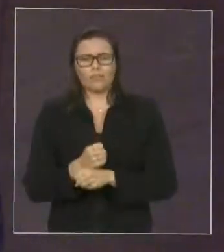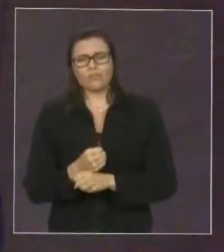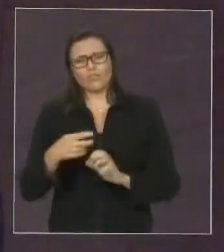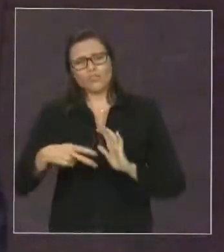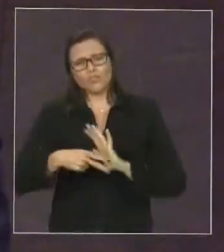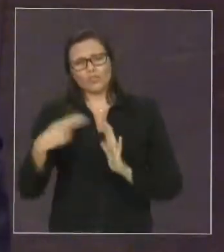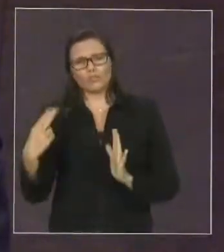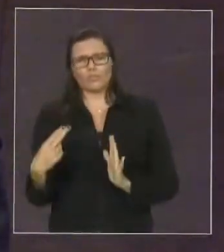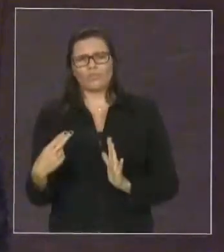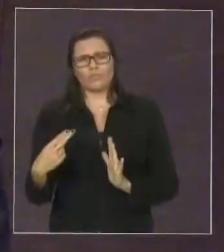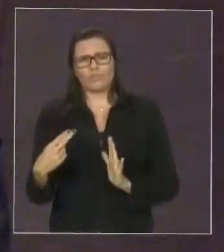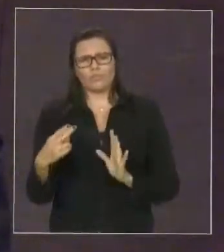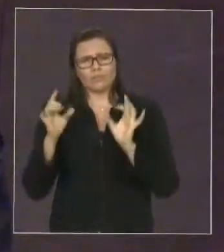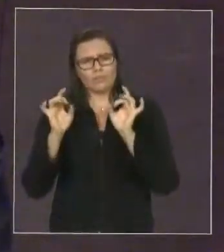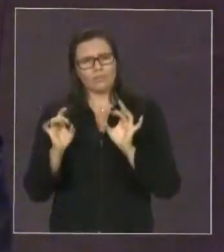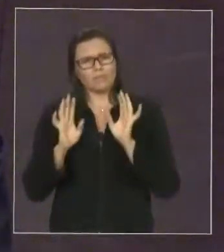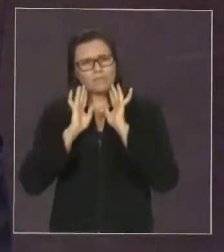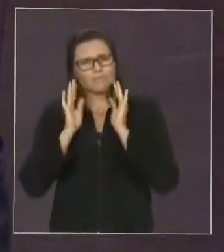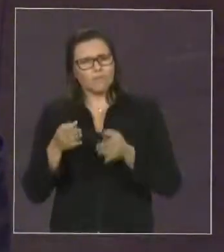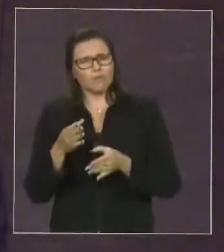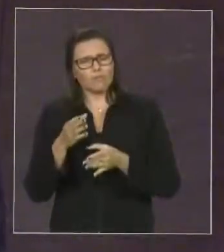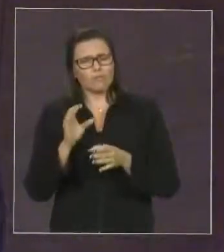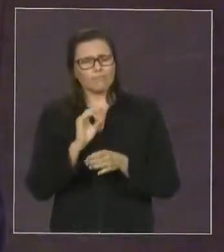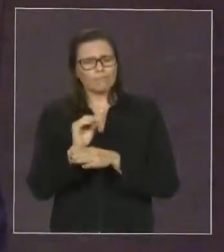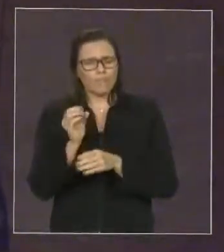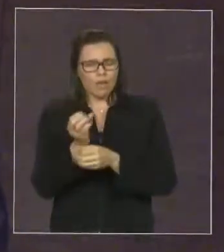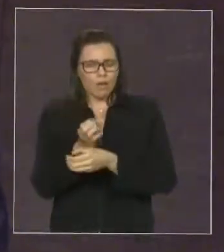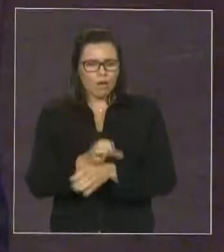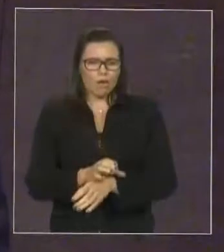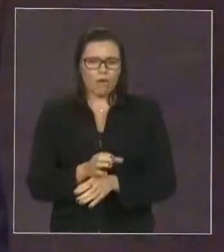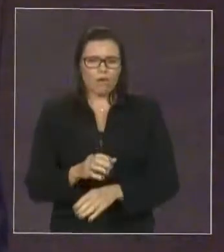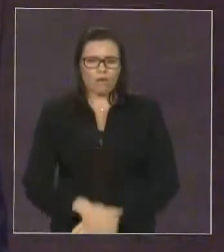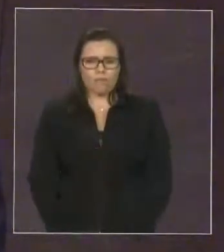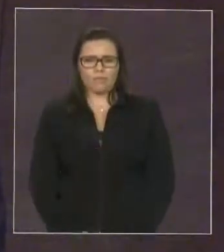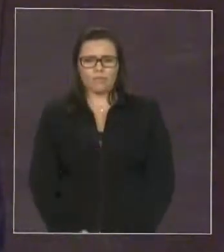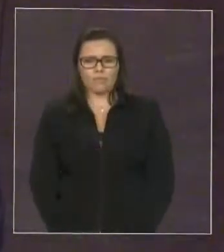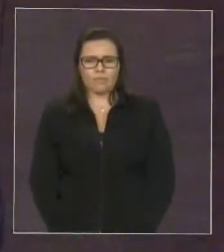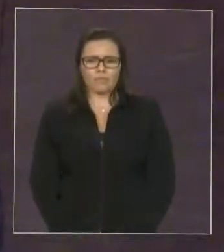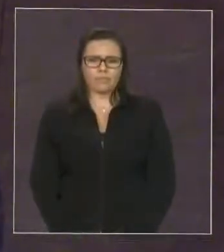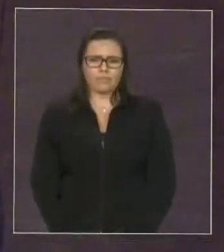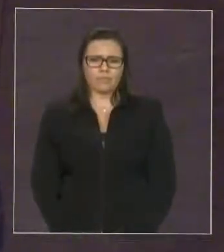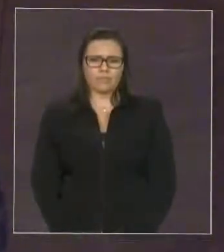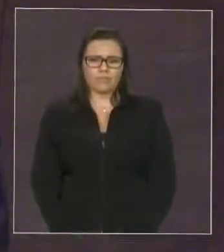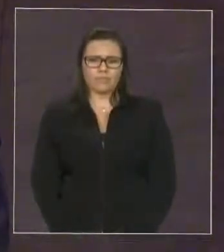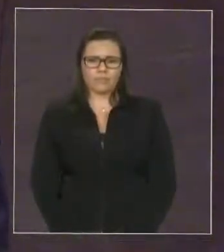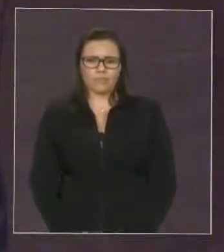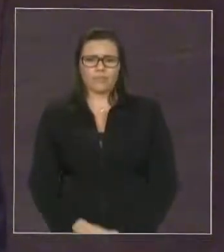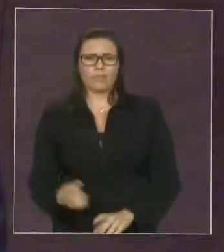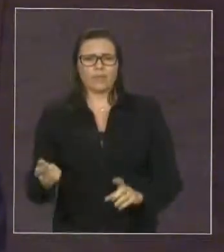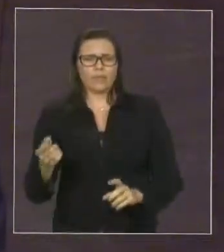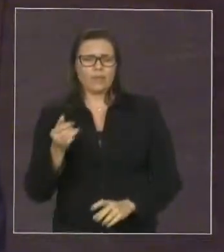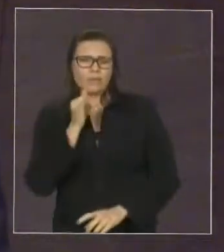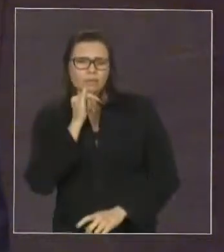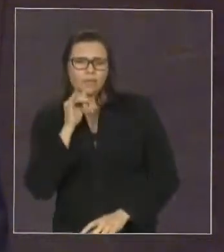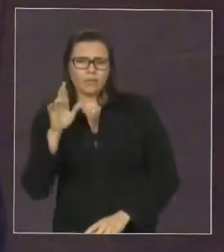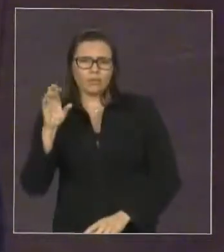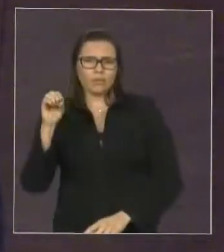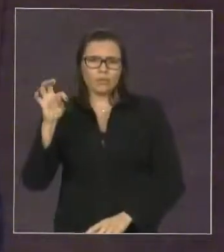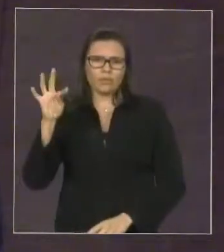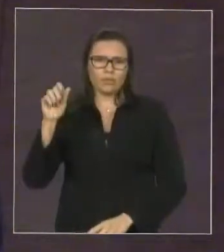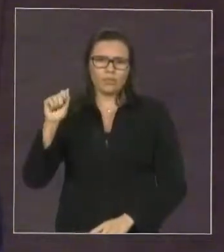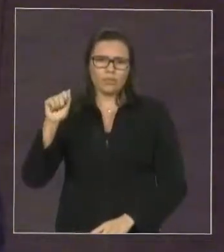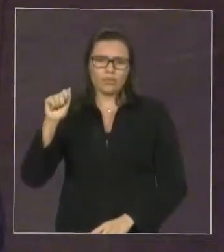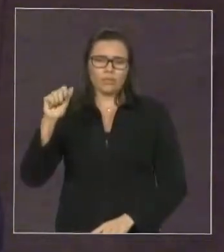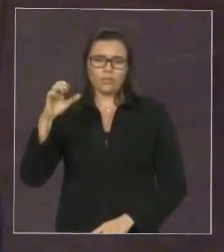especializadas, como rotação de manguito, e não se faz há 10 anos, tem que mandar para fora do